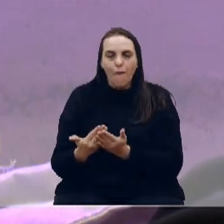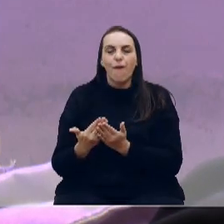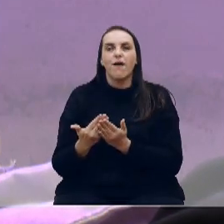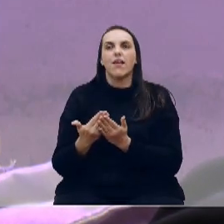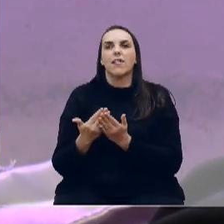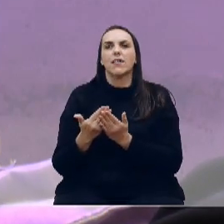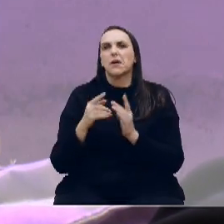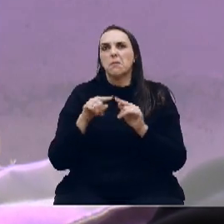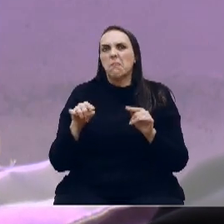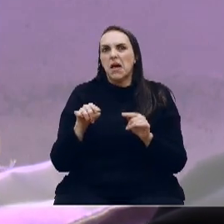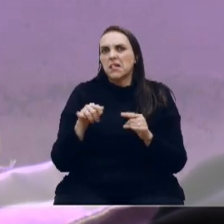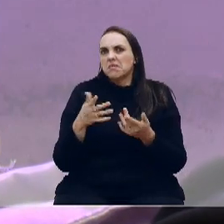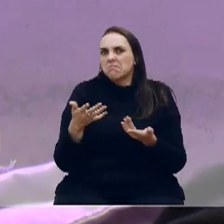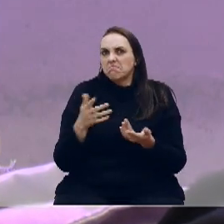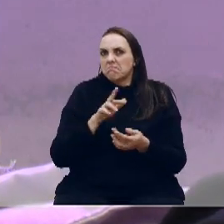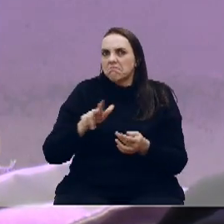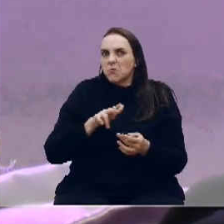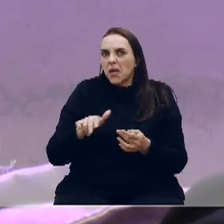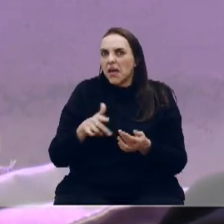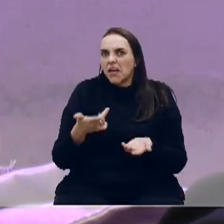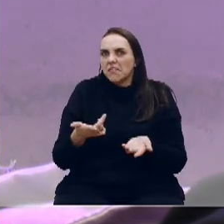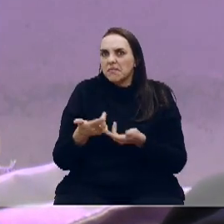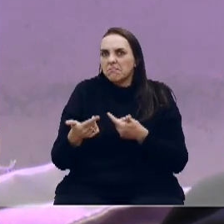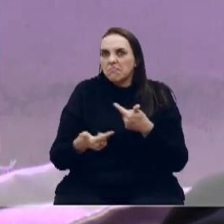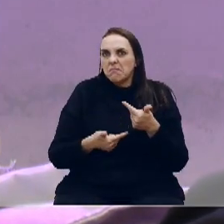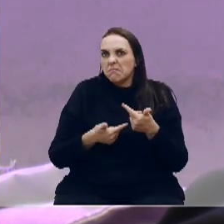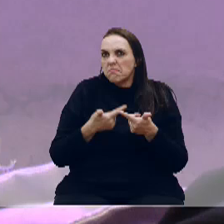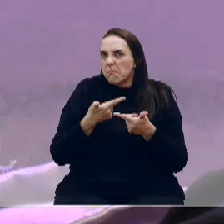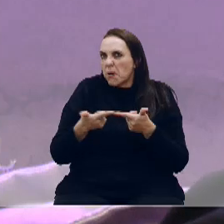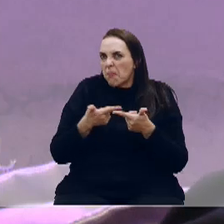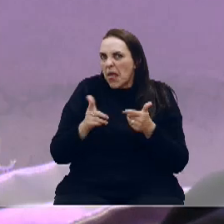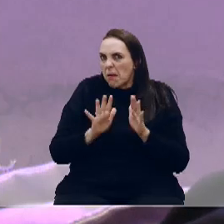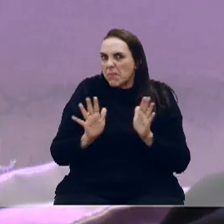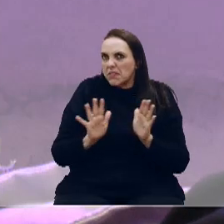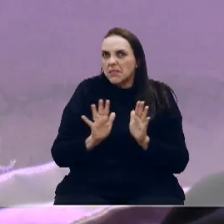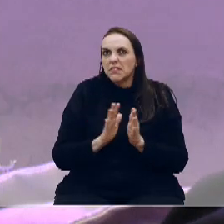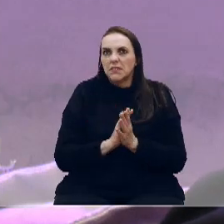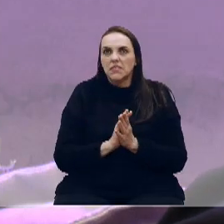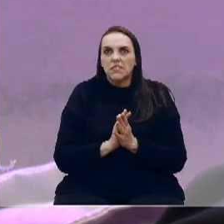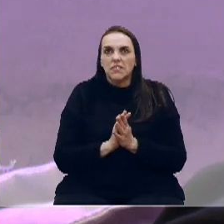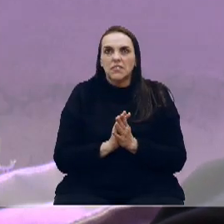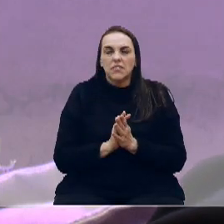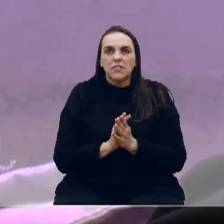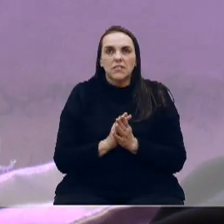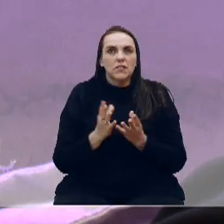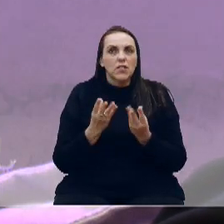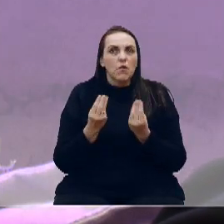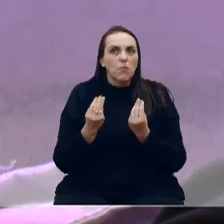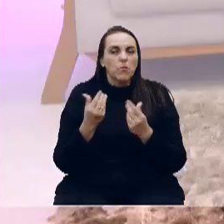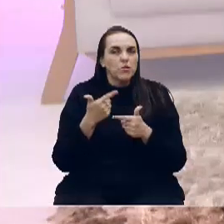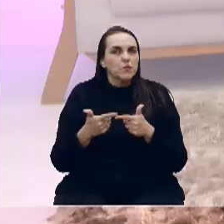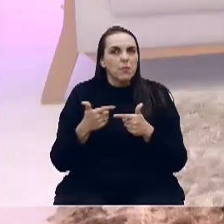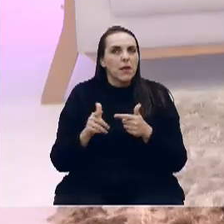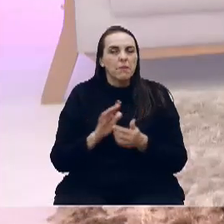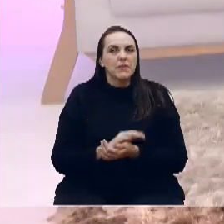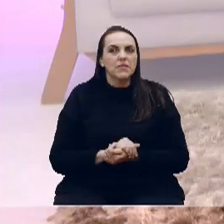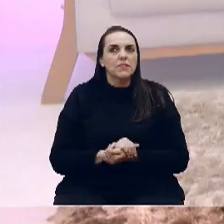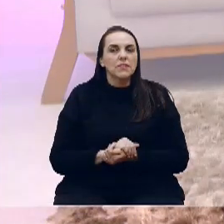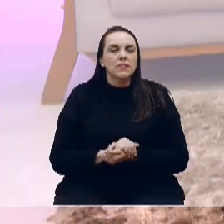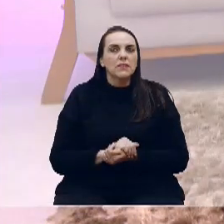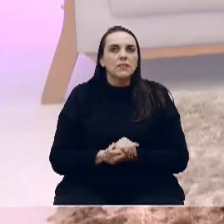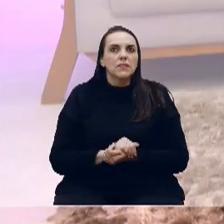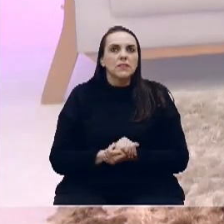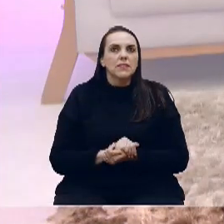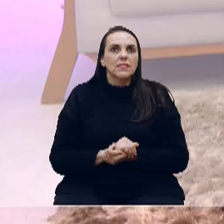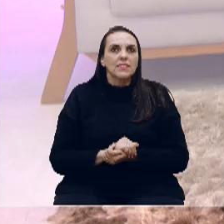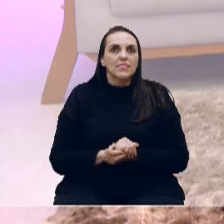Mas não teve, assim, maiores problemas, assim, a respeito disso, sabe? Sim. Glaucio, teve que